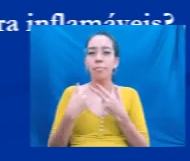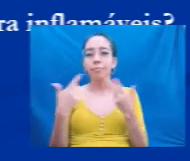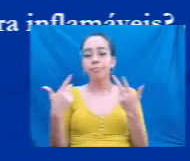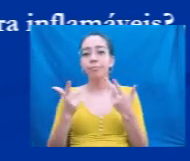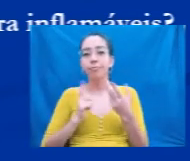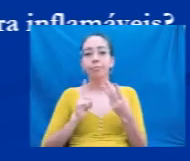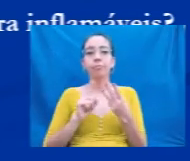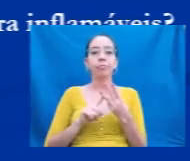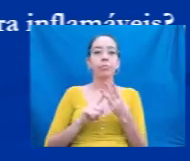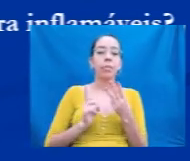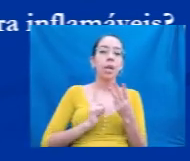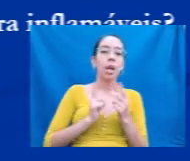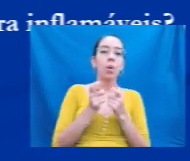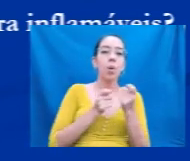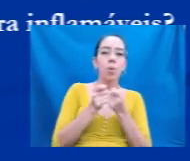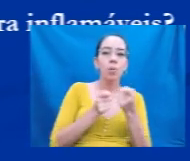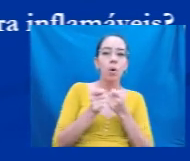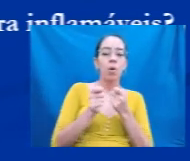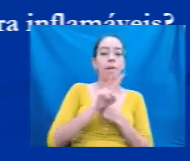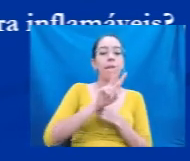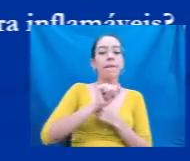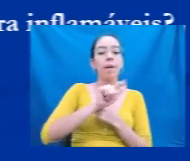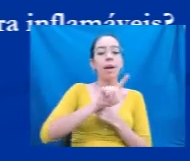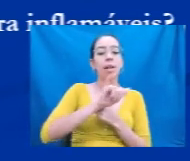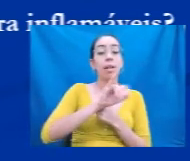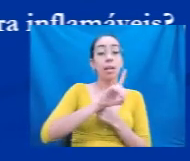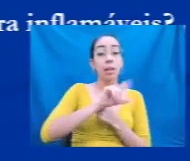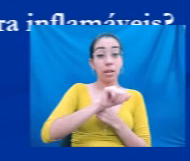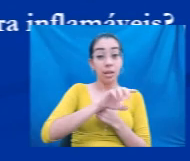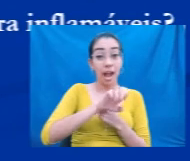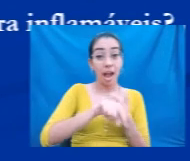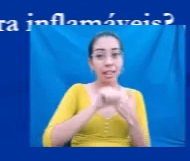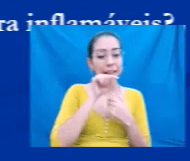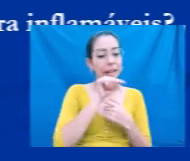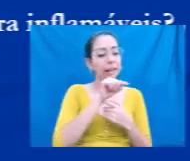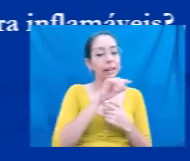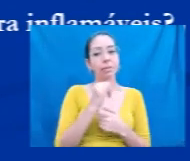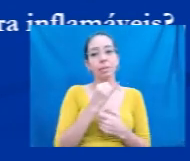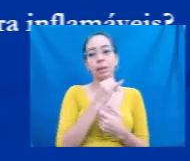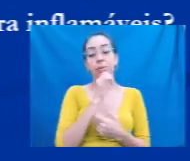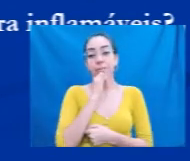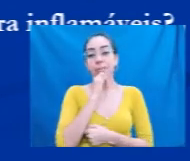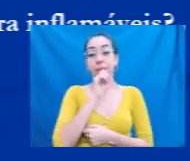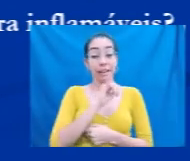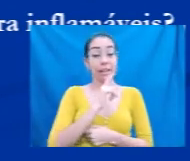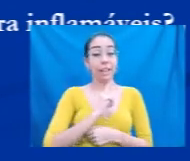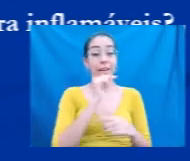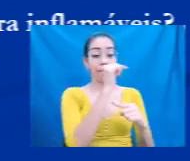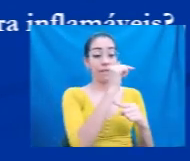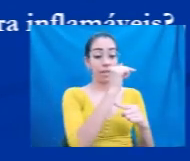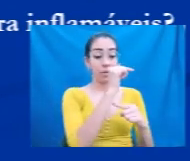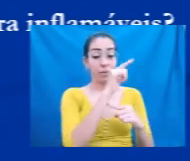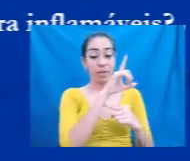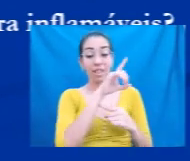de validade? Olha, gente, também se eu tenho, né, se eu tenho 10 frascos de um produto, obviamente eu tenho que organizar de tal forma